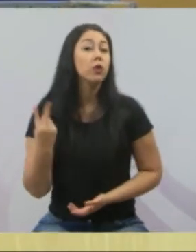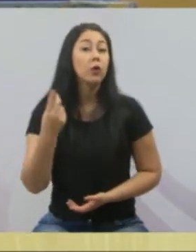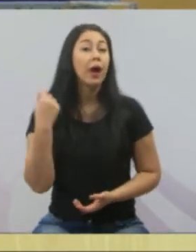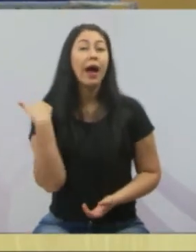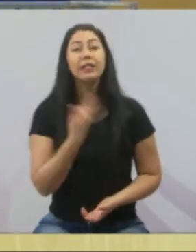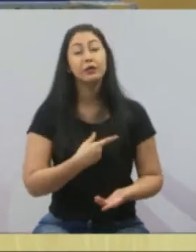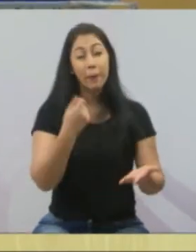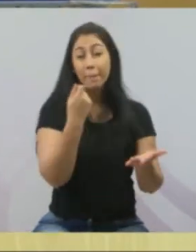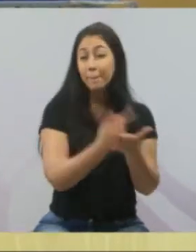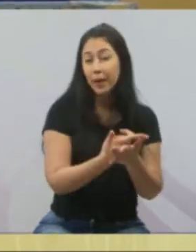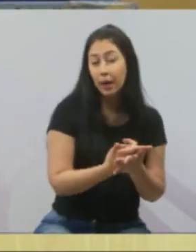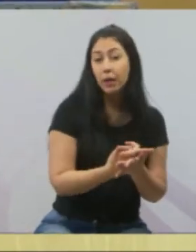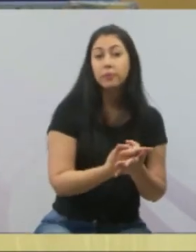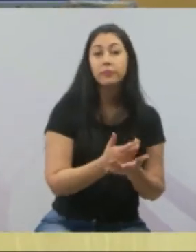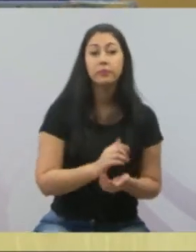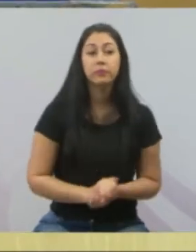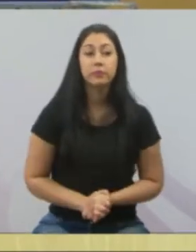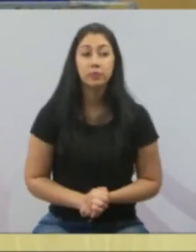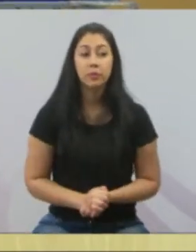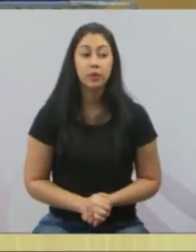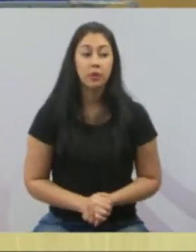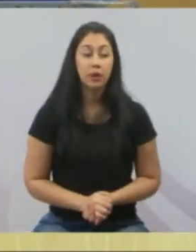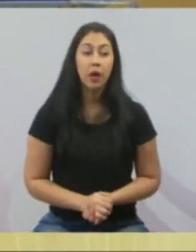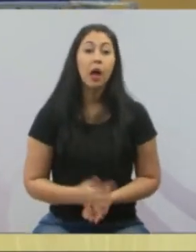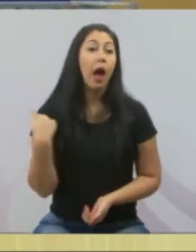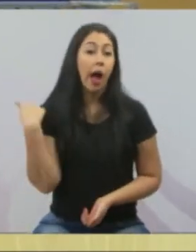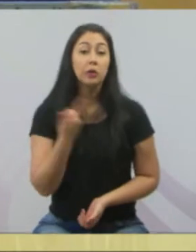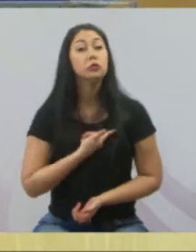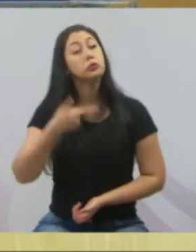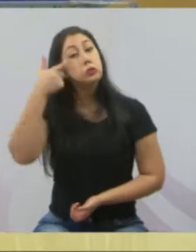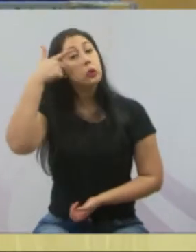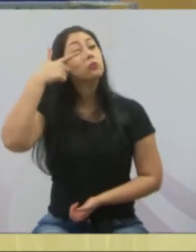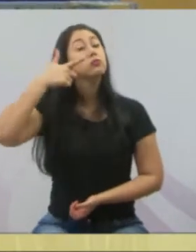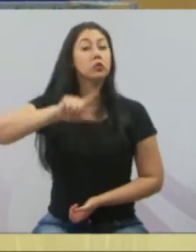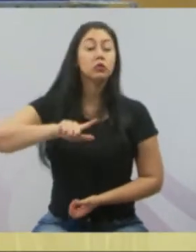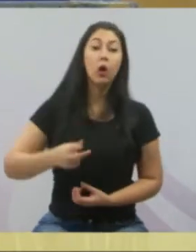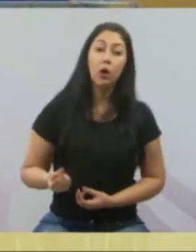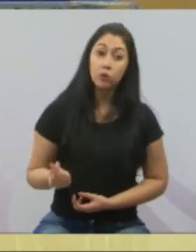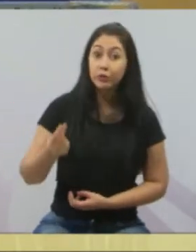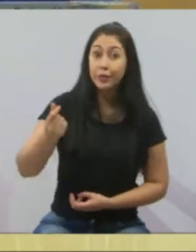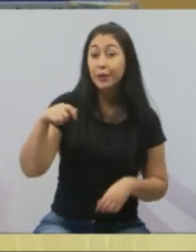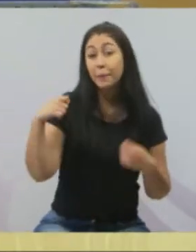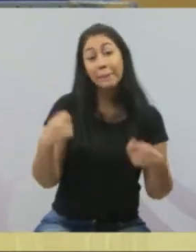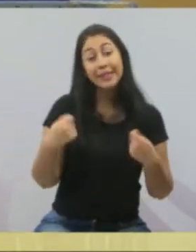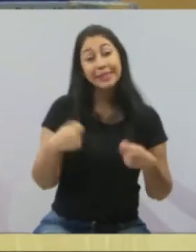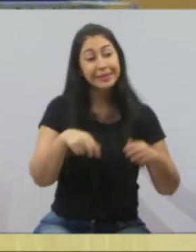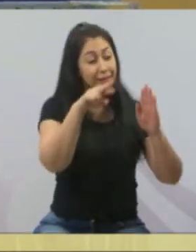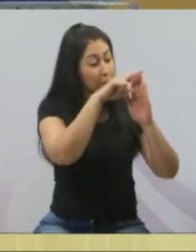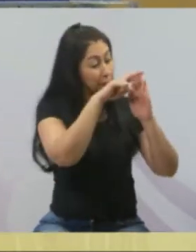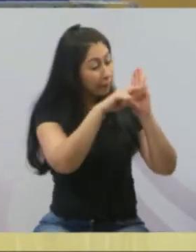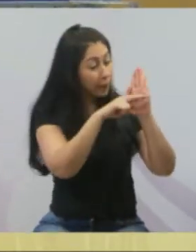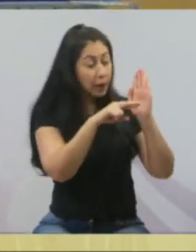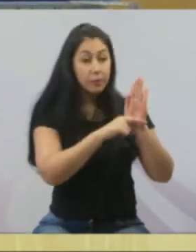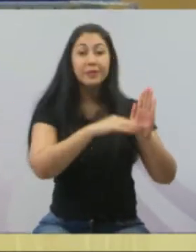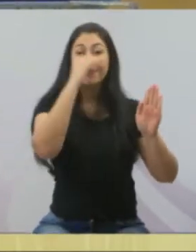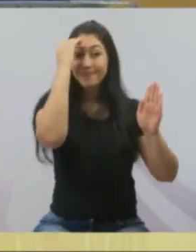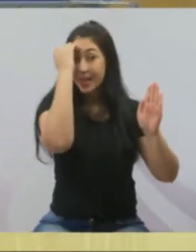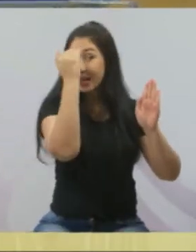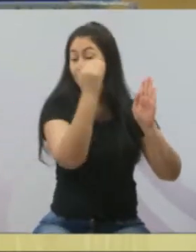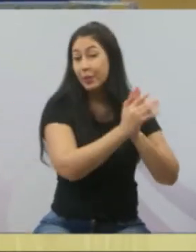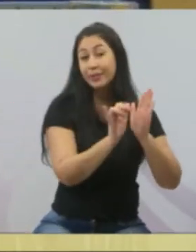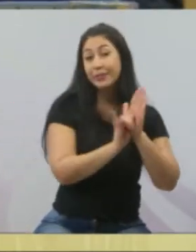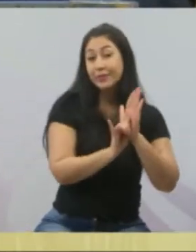ao excelentíssimo senhor presidente desta Casa, ouvido e aprovado pelo egrégio plenário, cumpridas as formalidades regimentais, seja oficiado a IDP, solicitando poda de